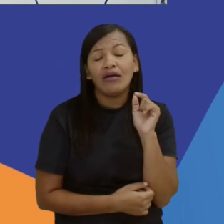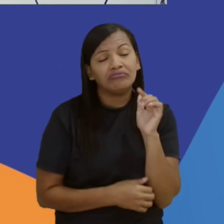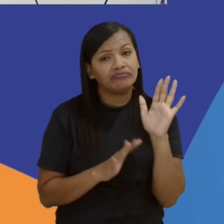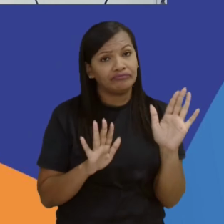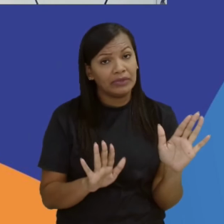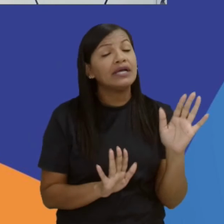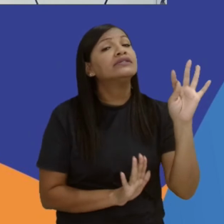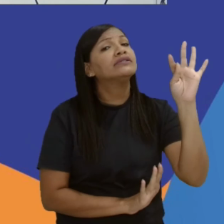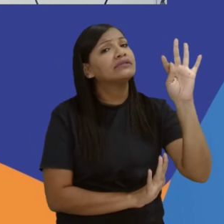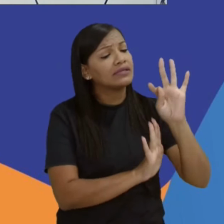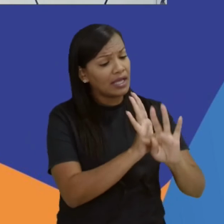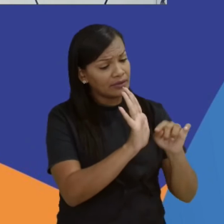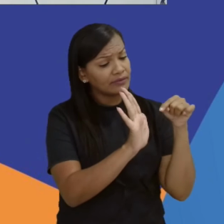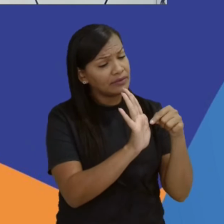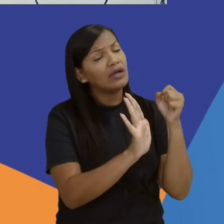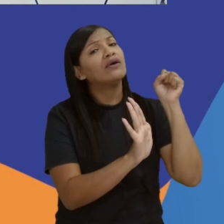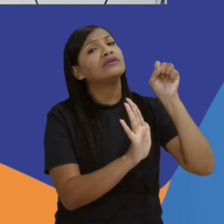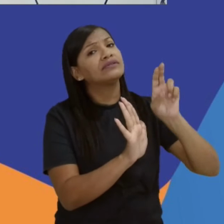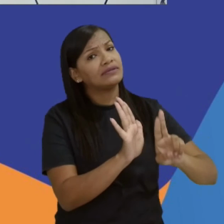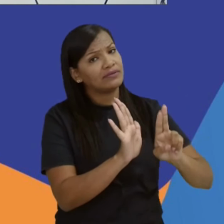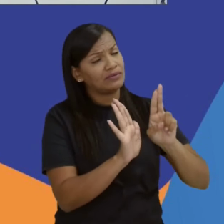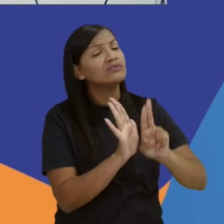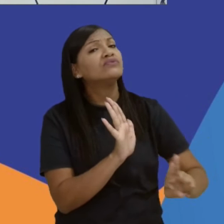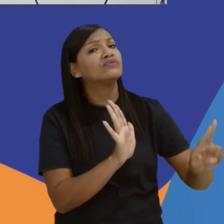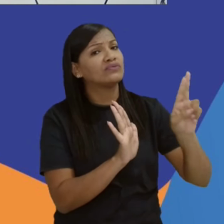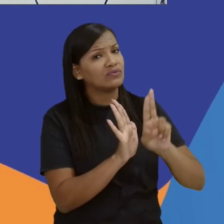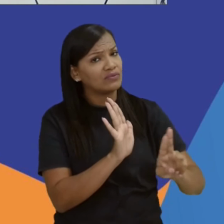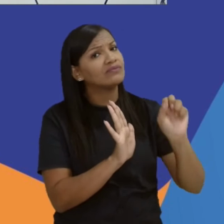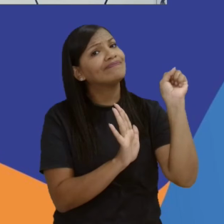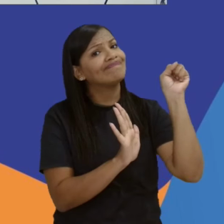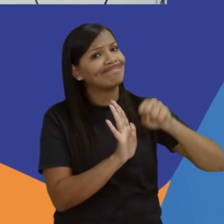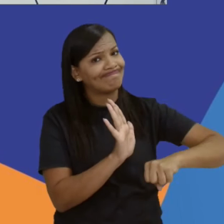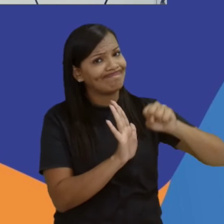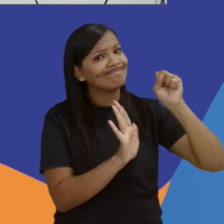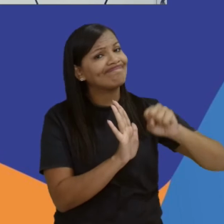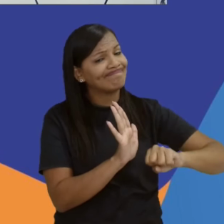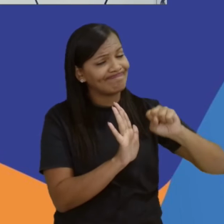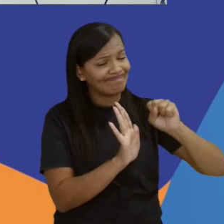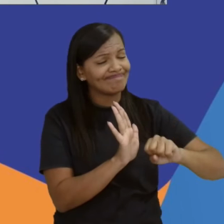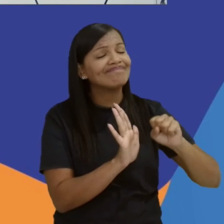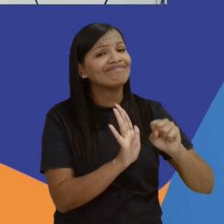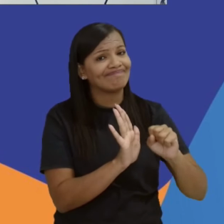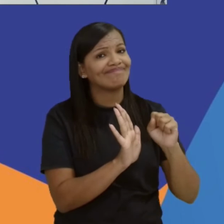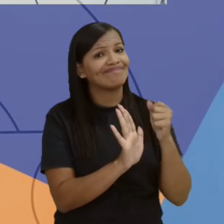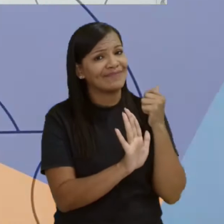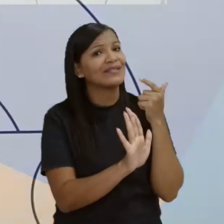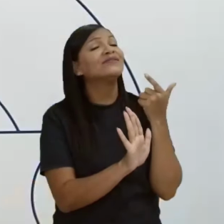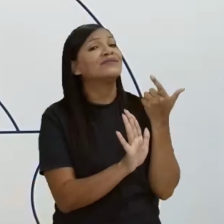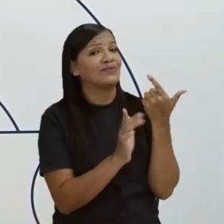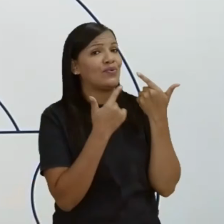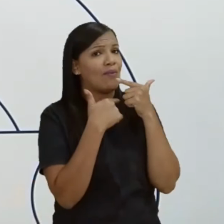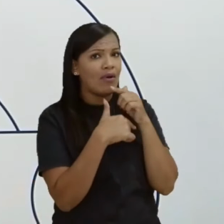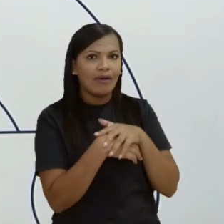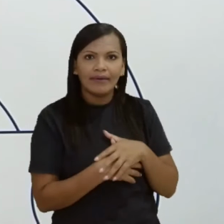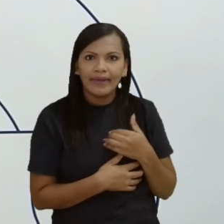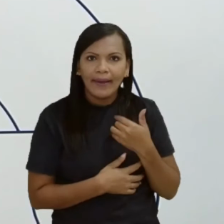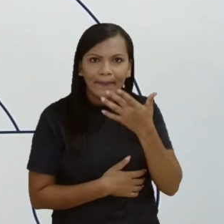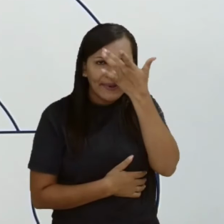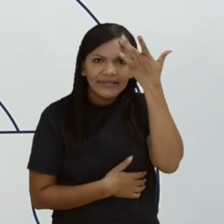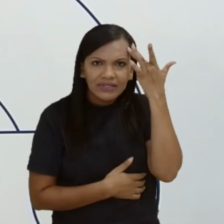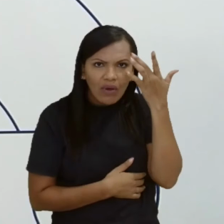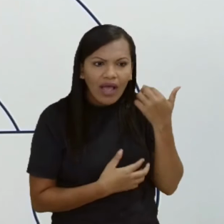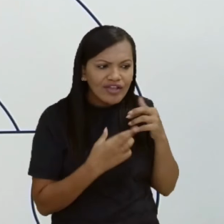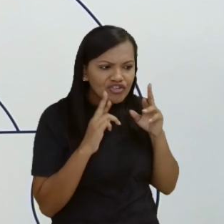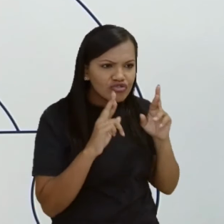sim, usou o humor, porque ninguém espera que o hacker invada uma conta e vá ligar